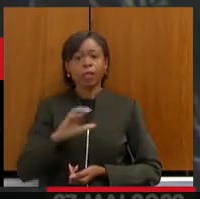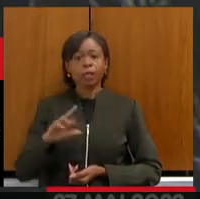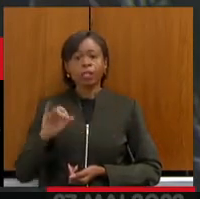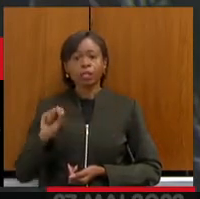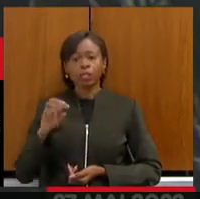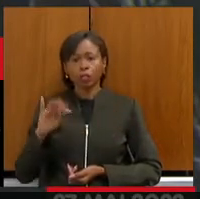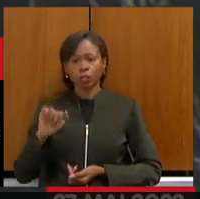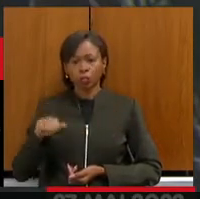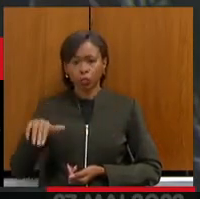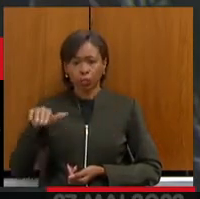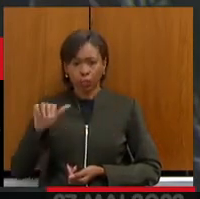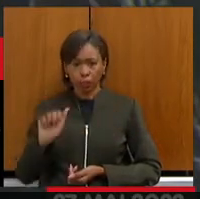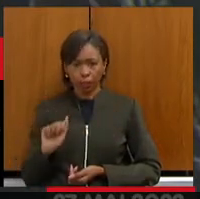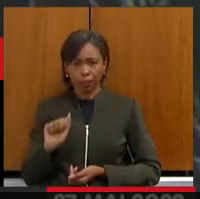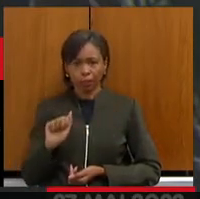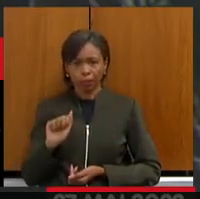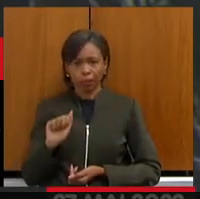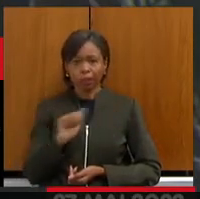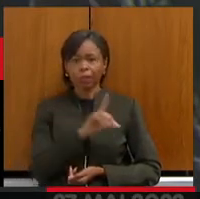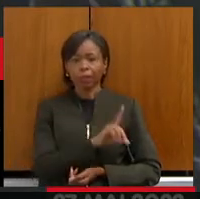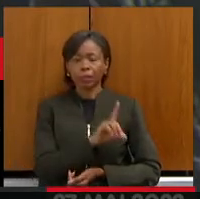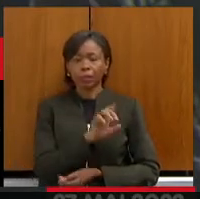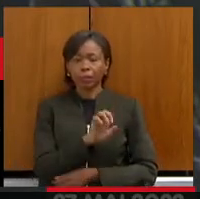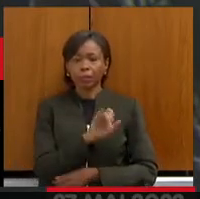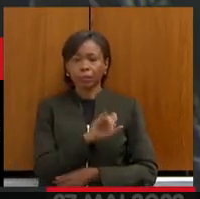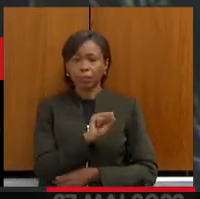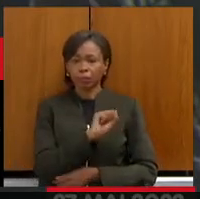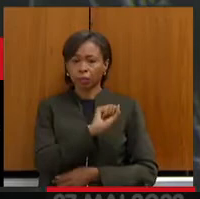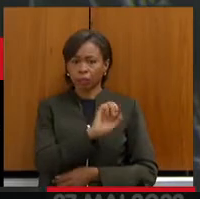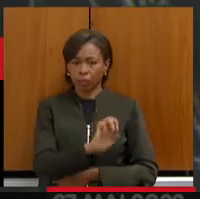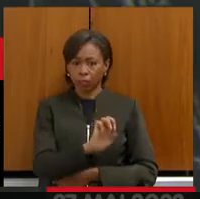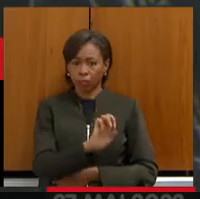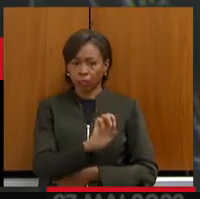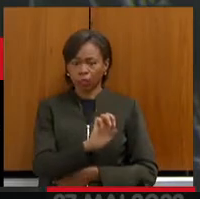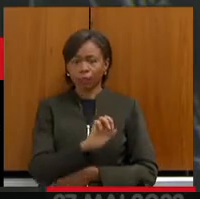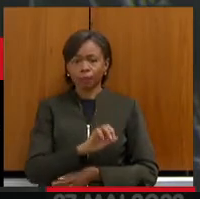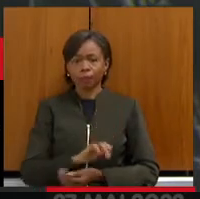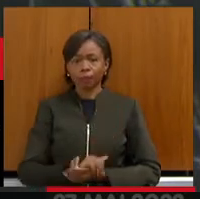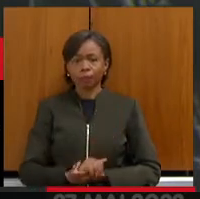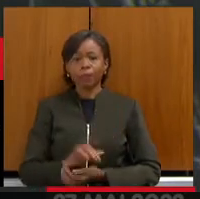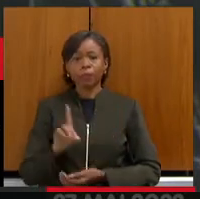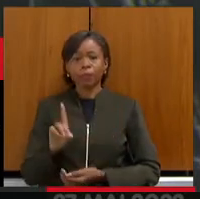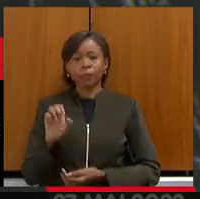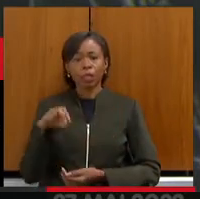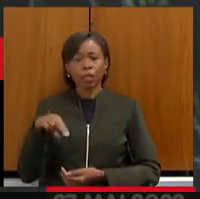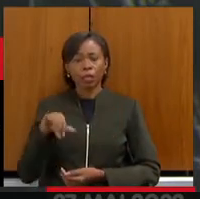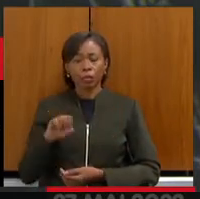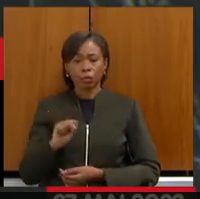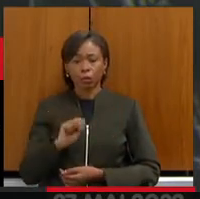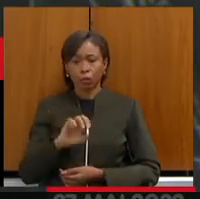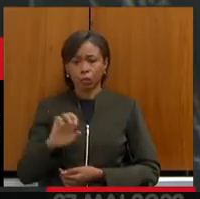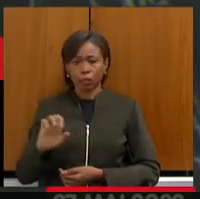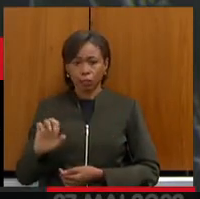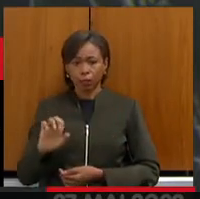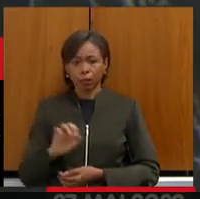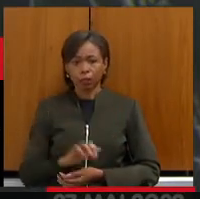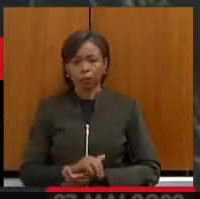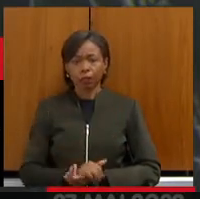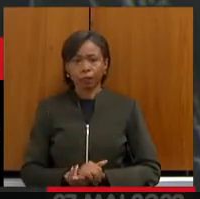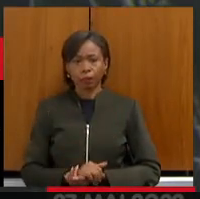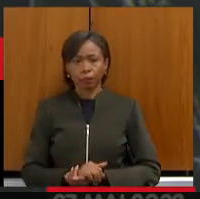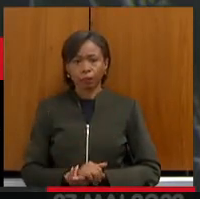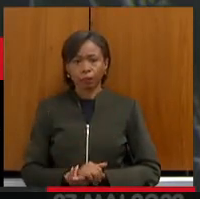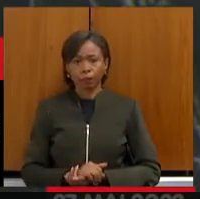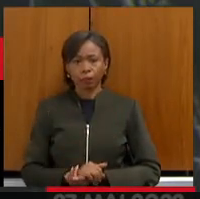Cristiana Ribeiro da Silva Deise Ferraz e Moura Denise de Paula romano